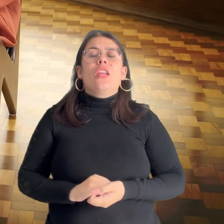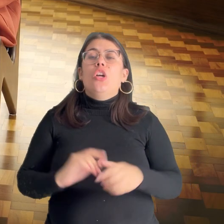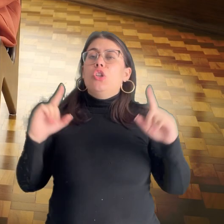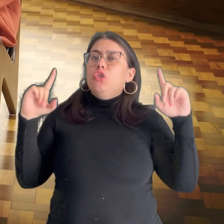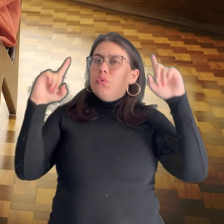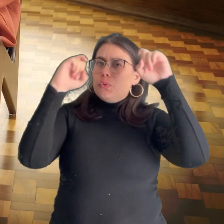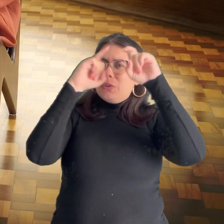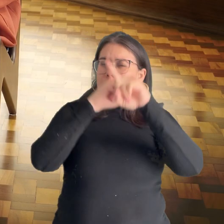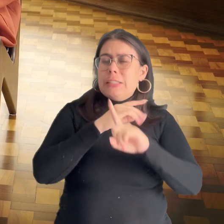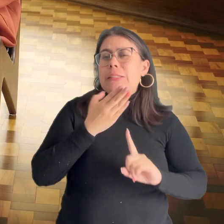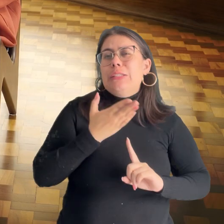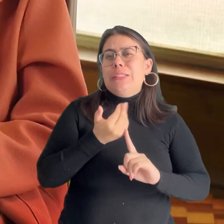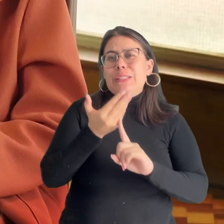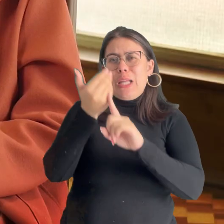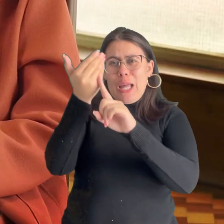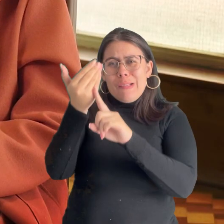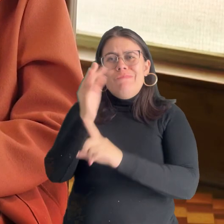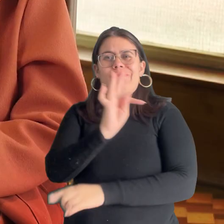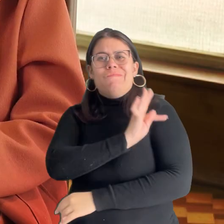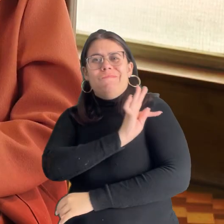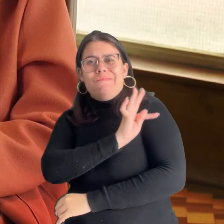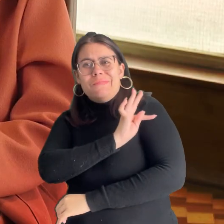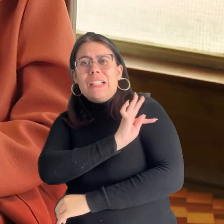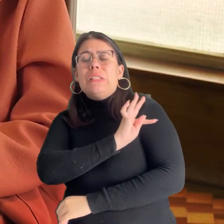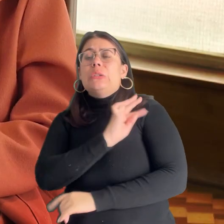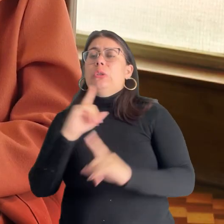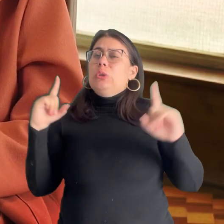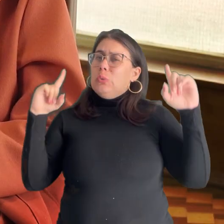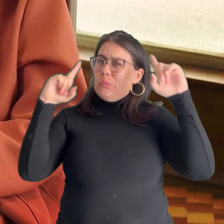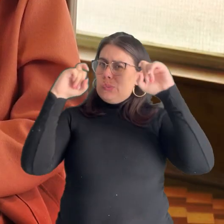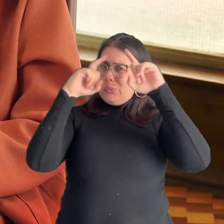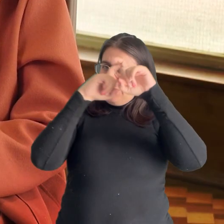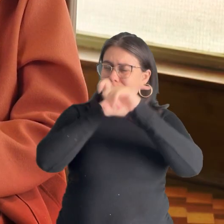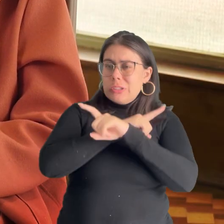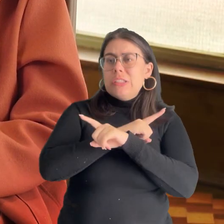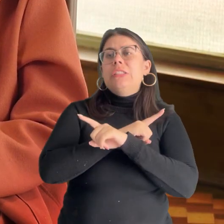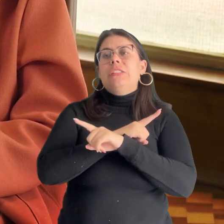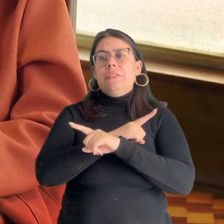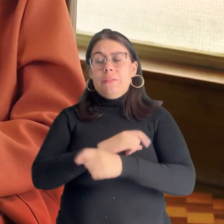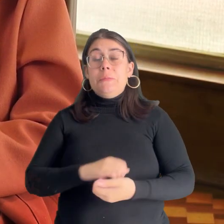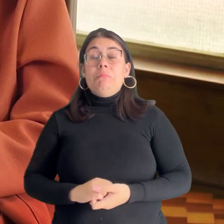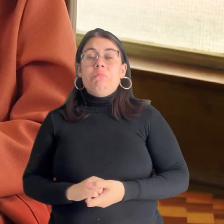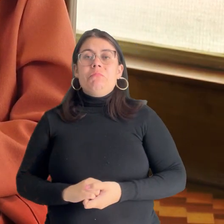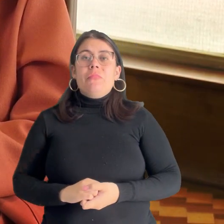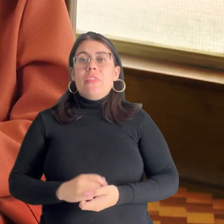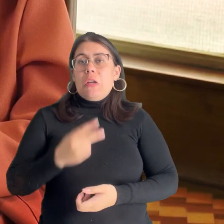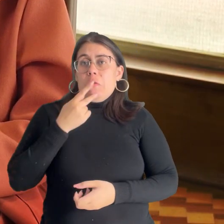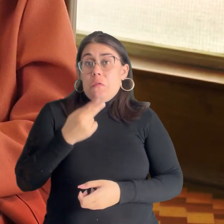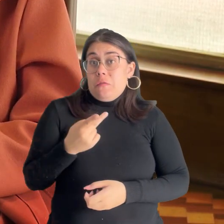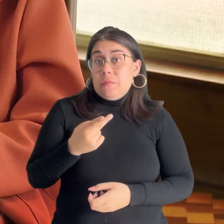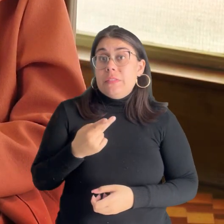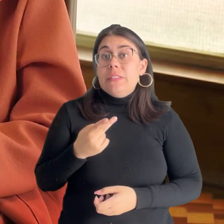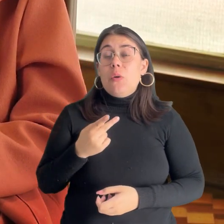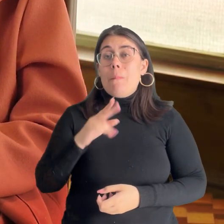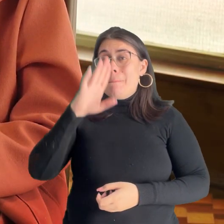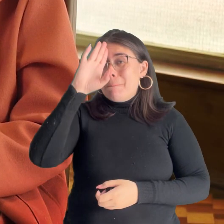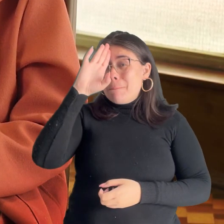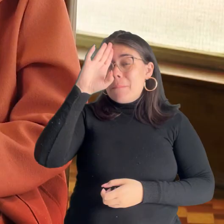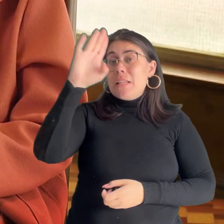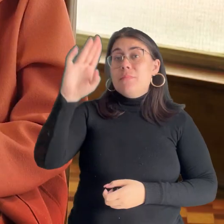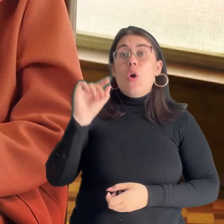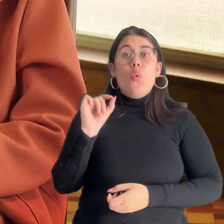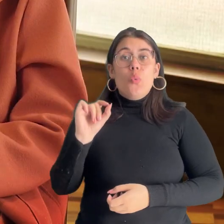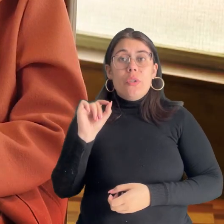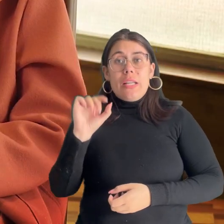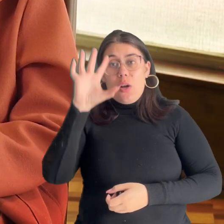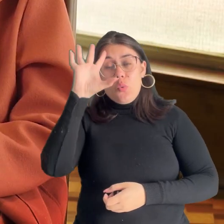muitos desafios técnicos e de intervenção. Eu diria que o principal foi que